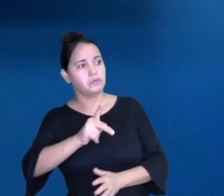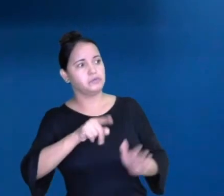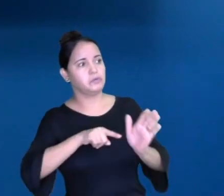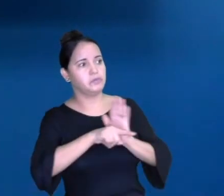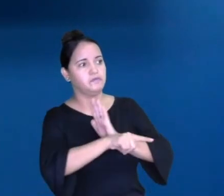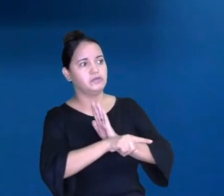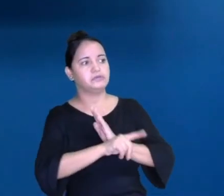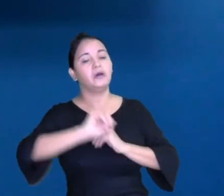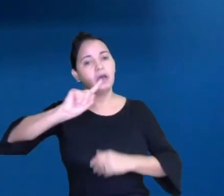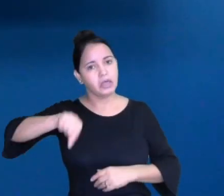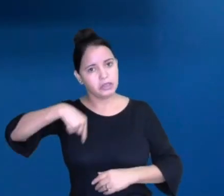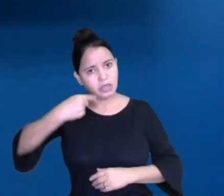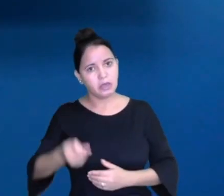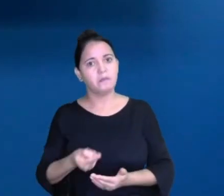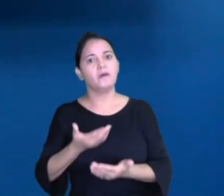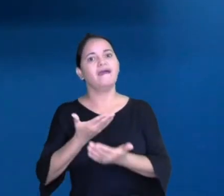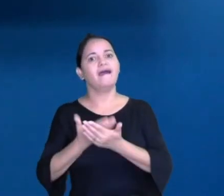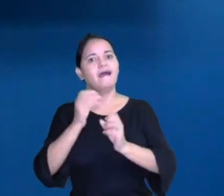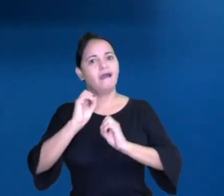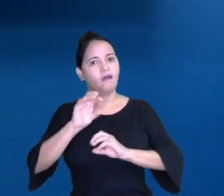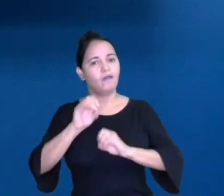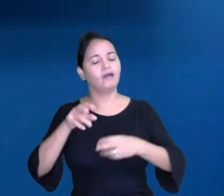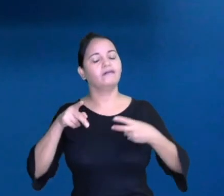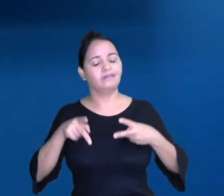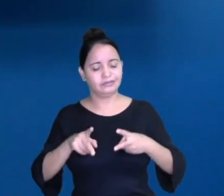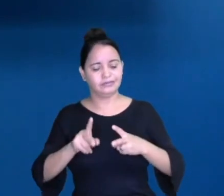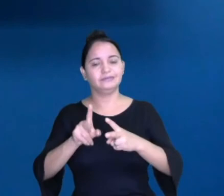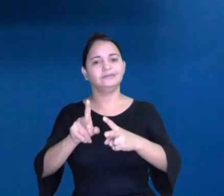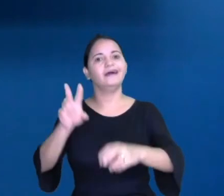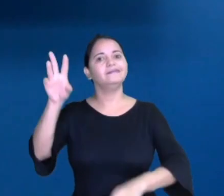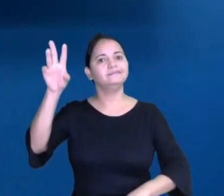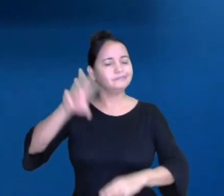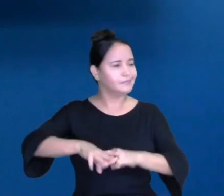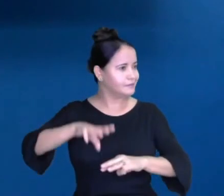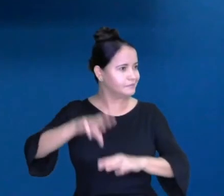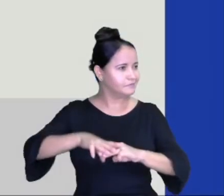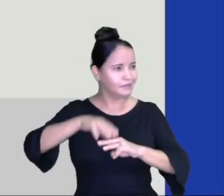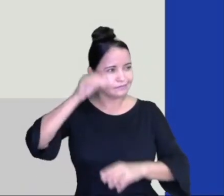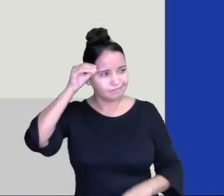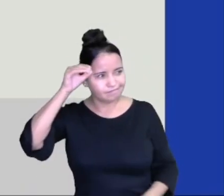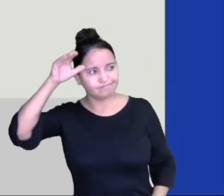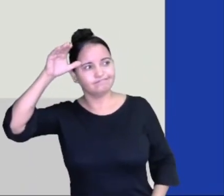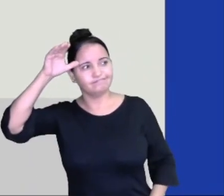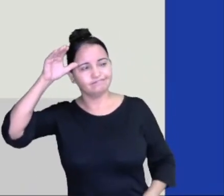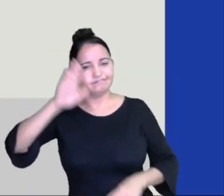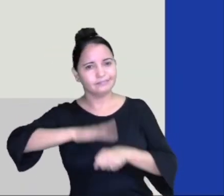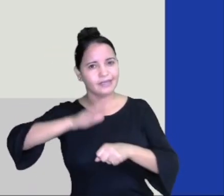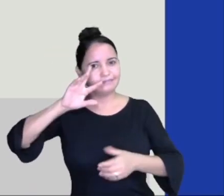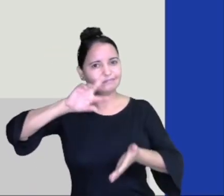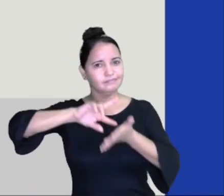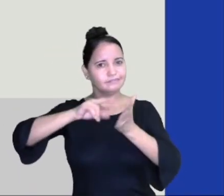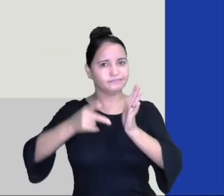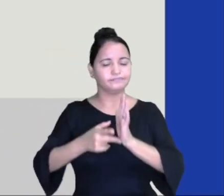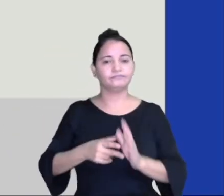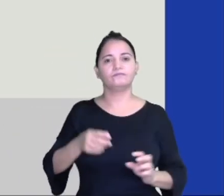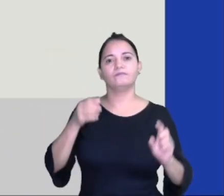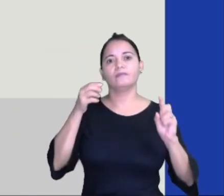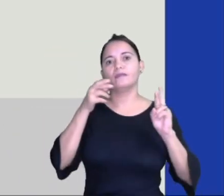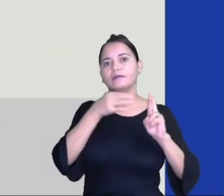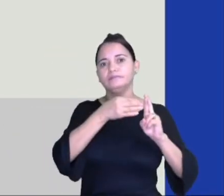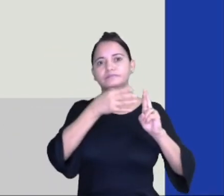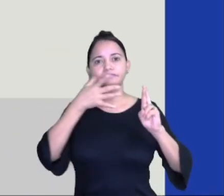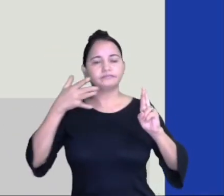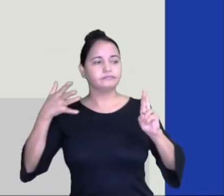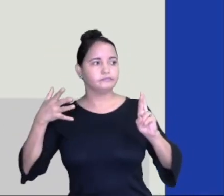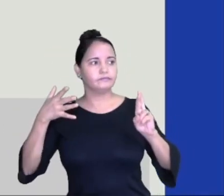que próxima aula eu volto para a gente continuar desvendando essa matemática aí de forma bem significativa. As nossas referências,